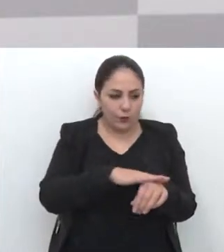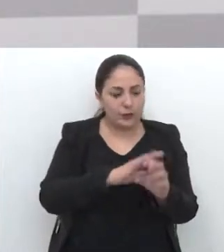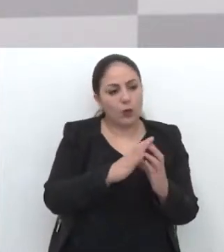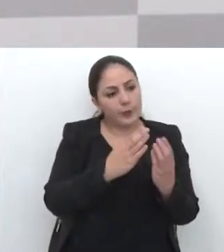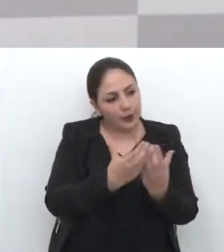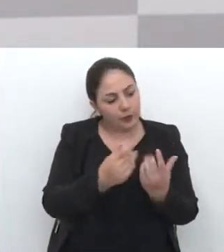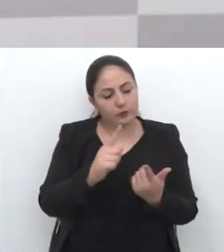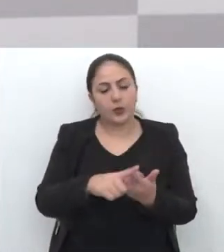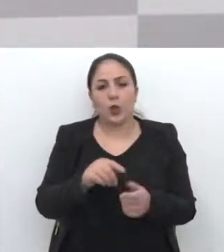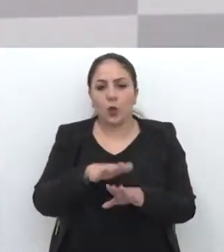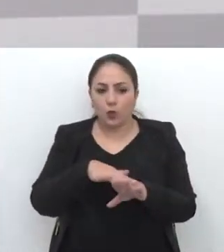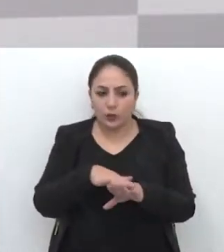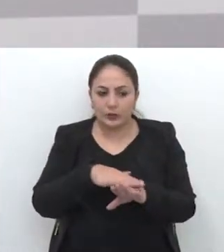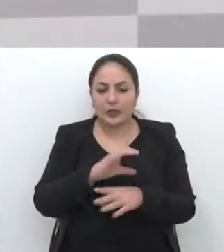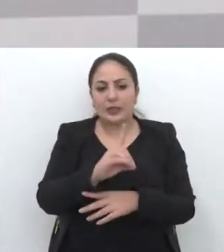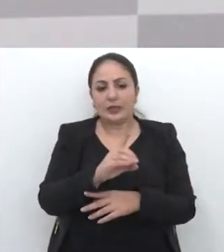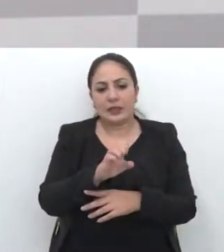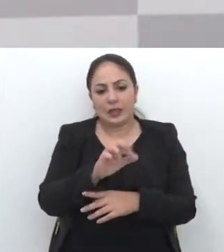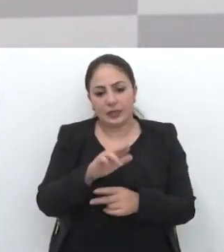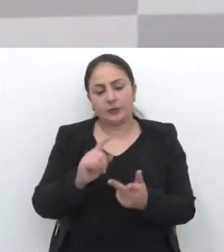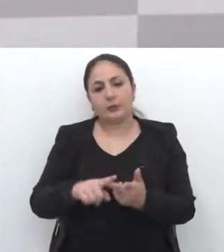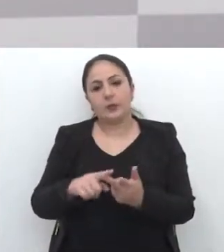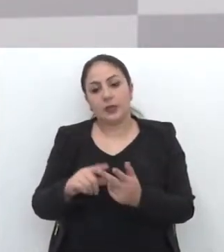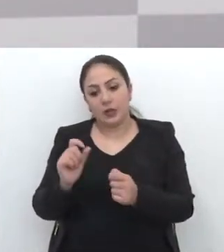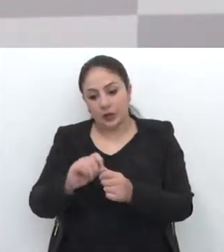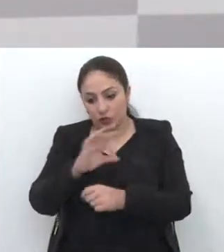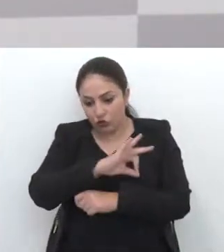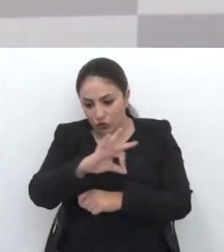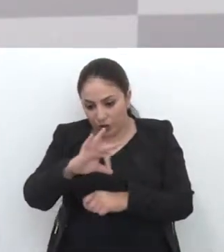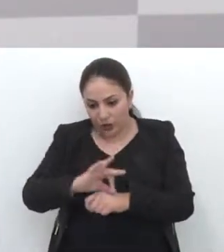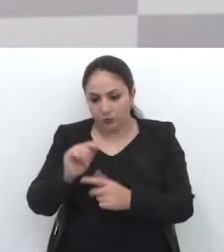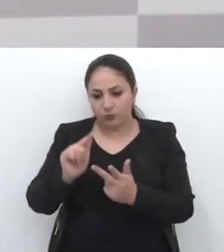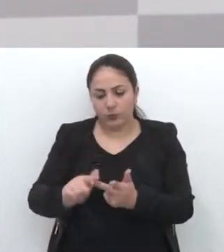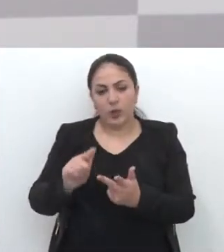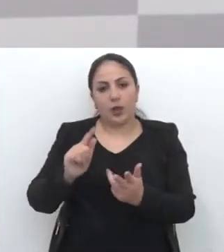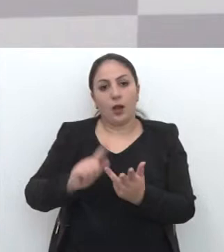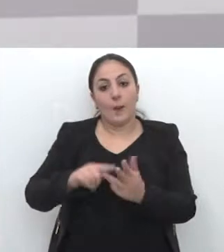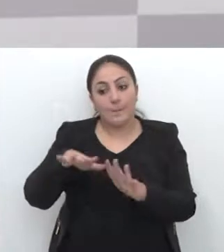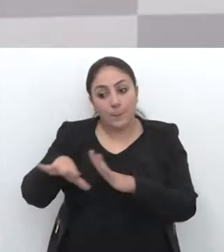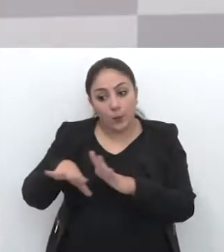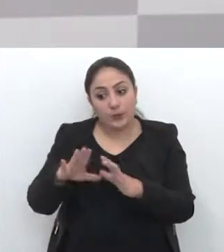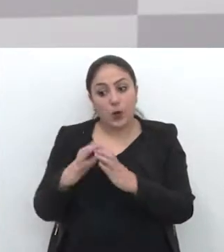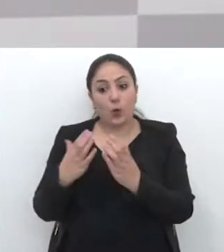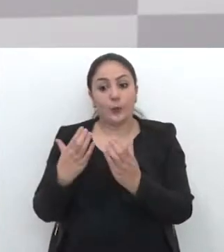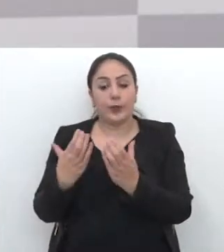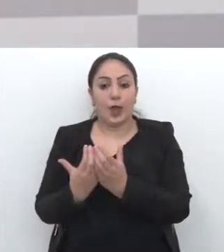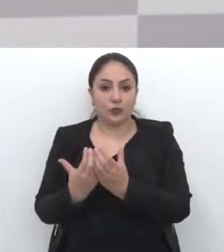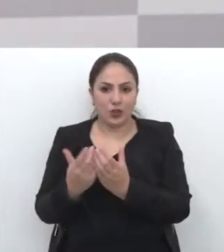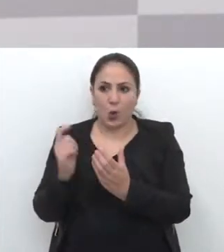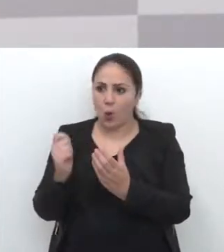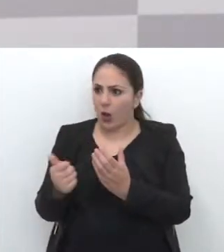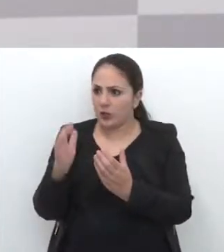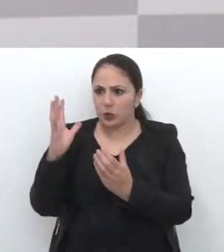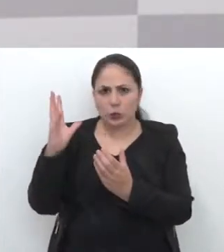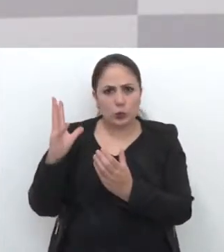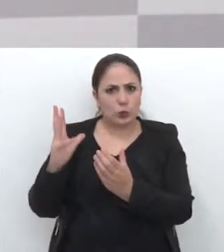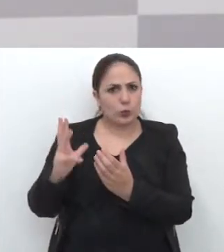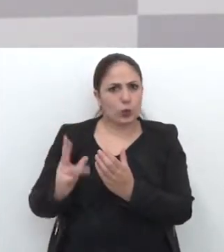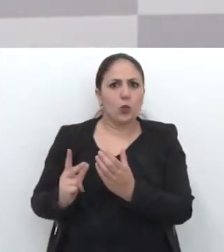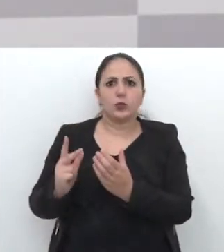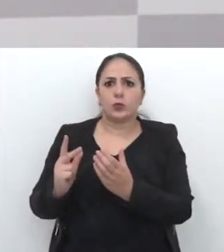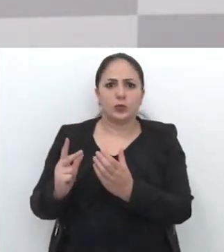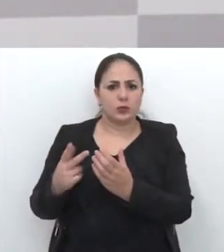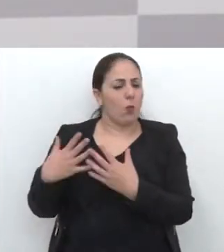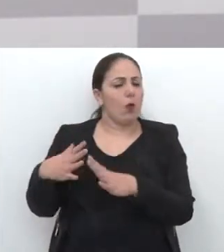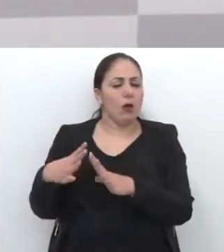Então conversamos com a comunidade, conversamos com o DAIR, pegamos o engenheiro, estamos mobilizando a comunidade, que a maioria